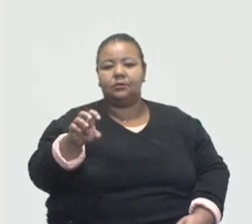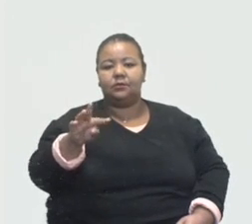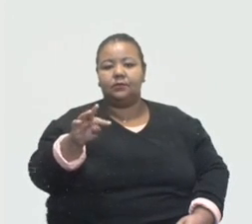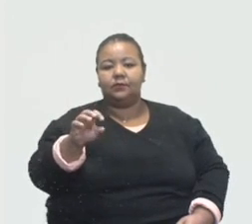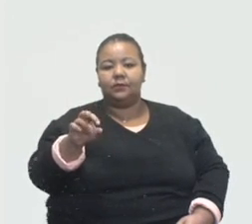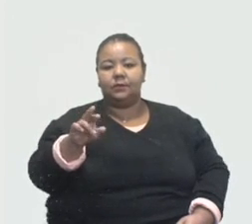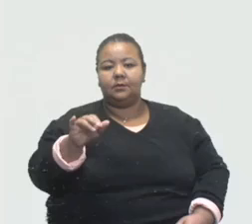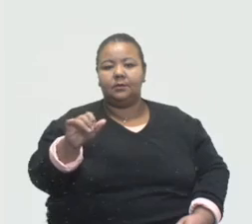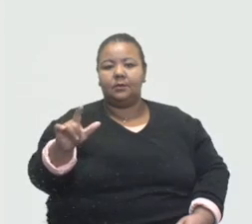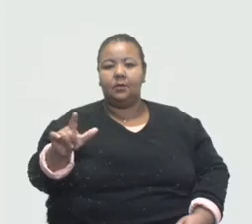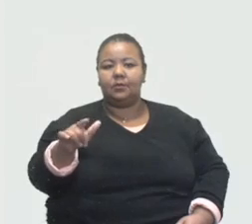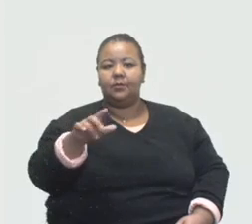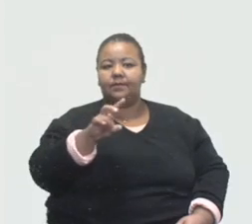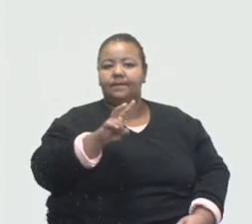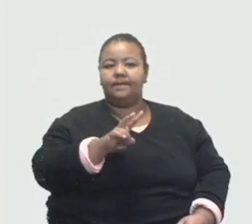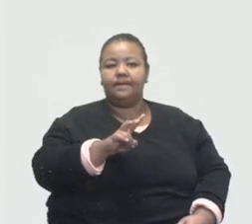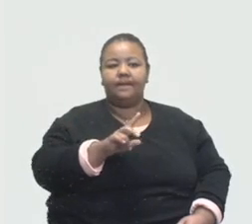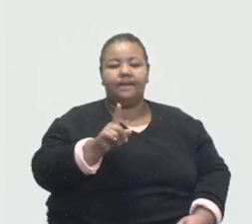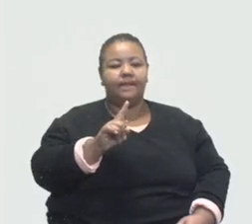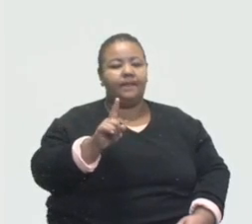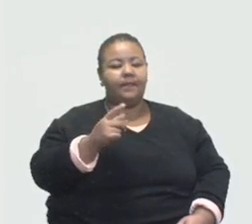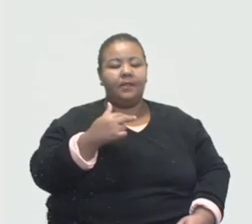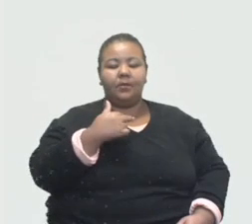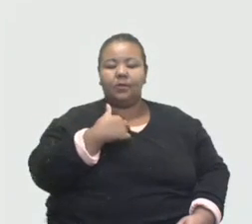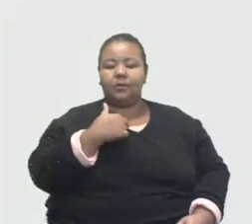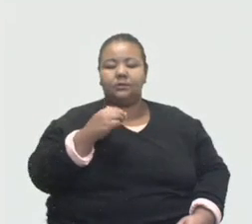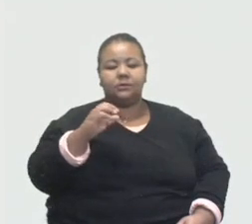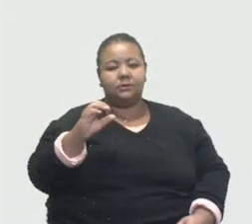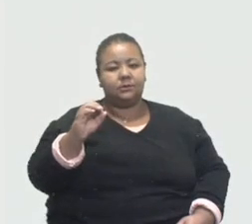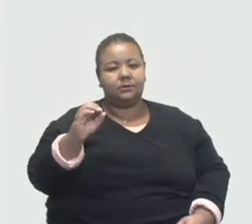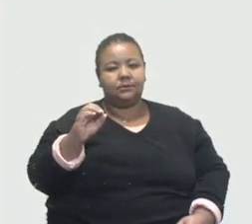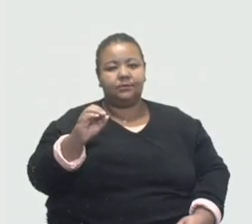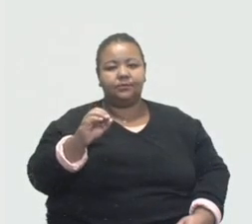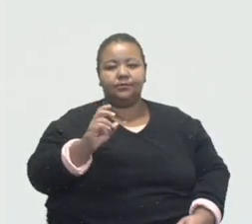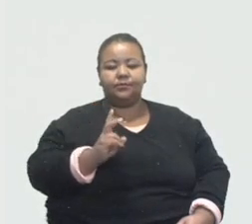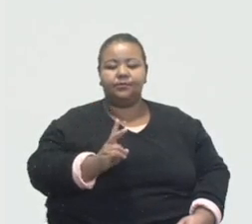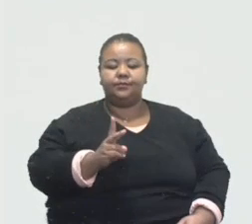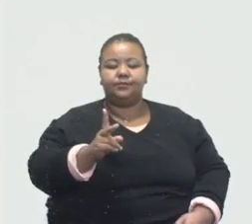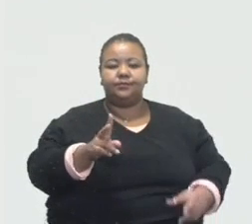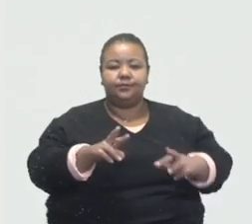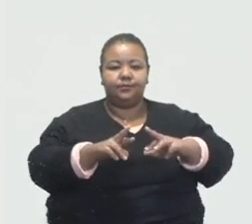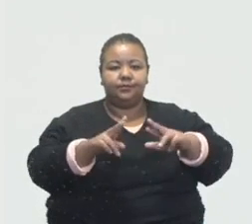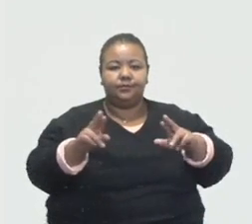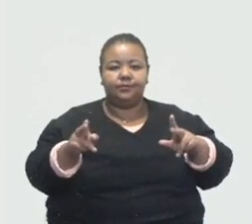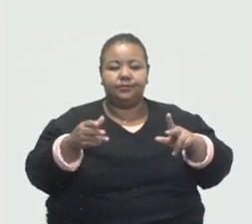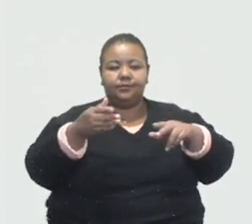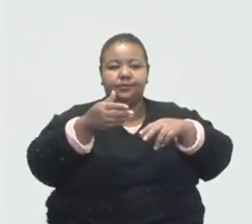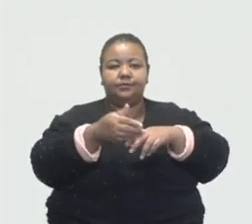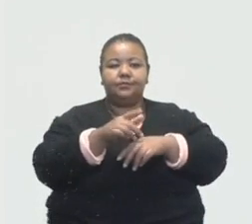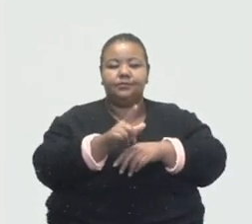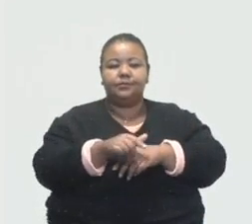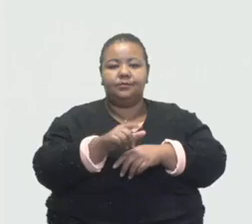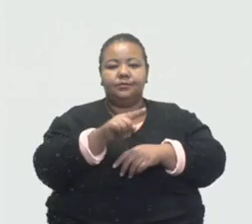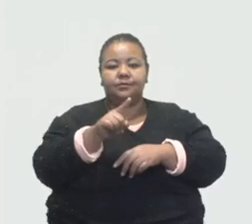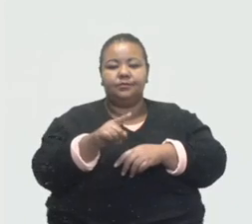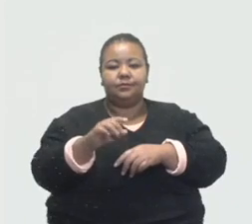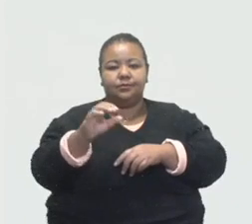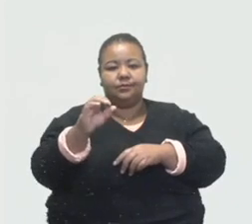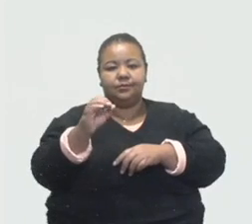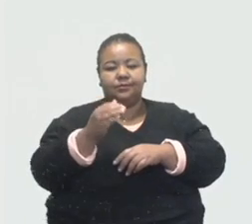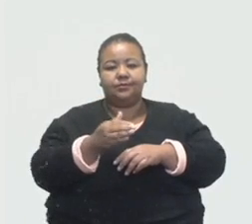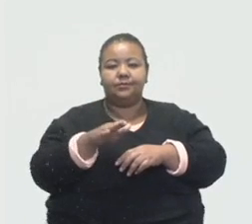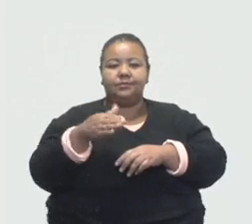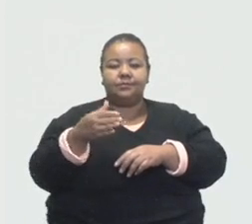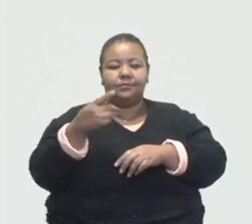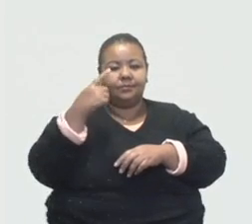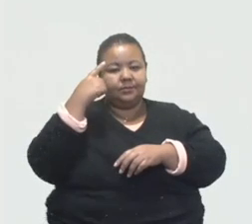o nosso vetor V, ele não pode ser nulo, certo? Então, ele tem que ser diferente do vetor nulo. Quando nós